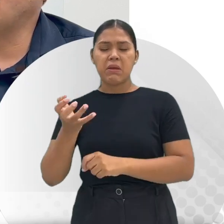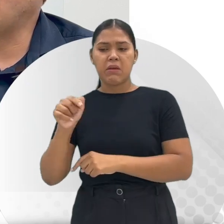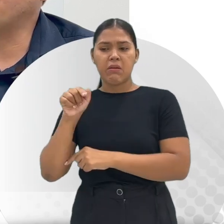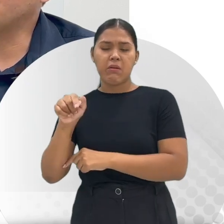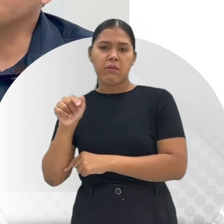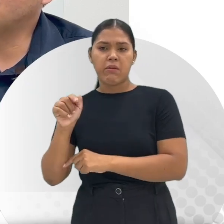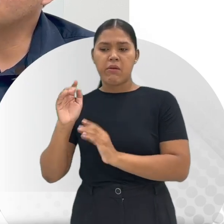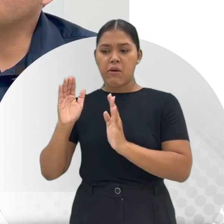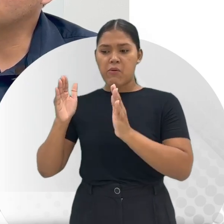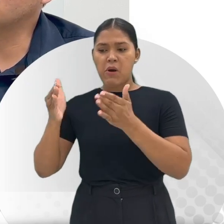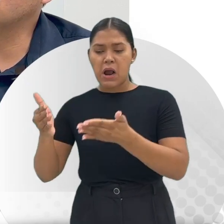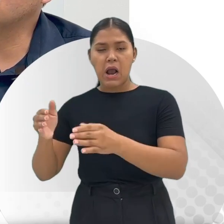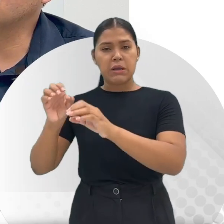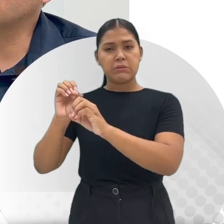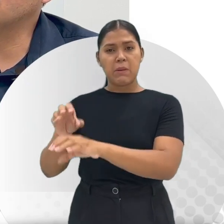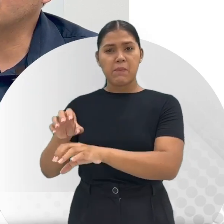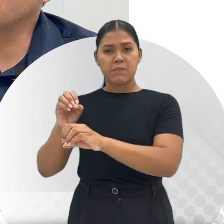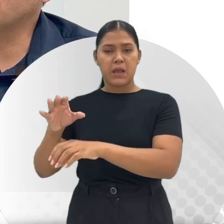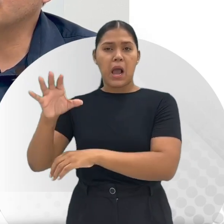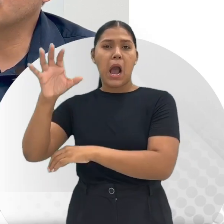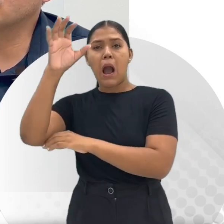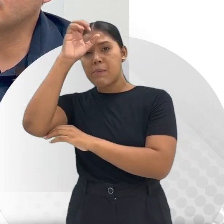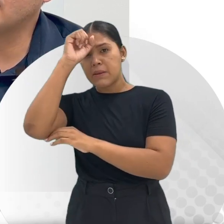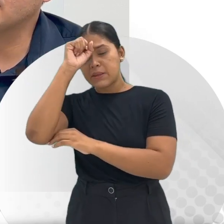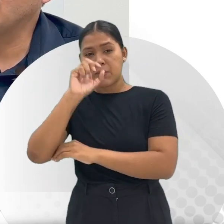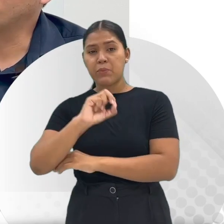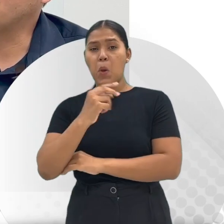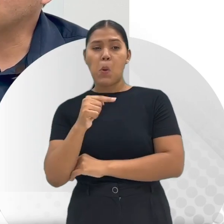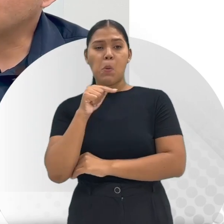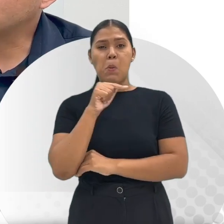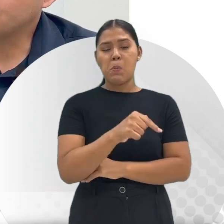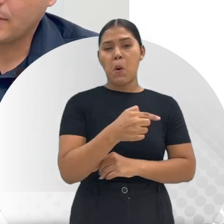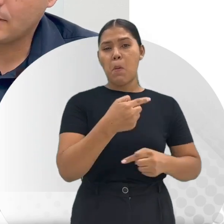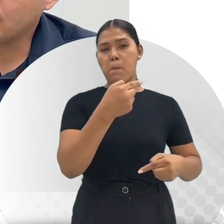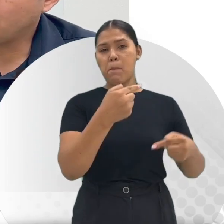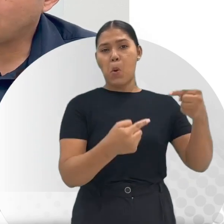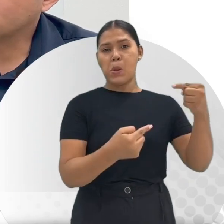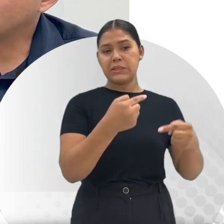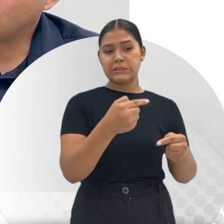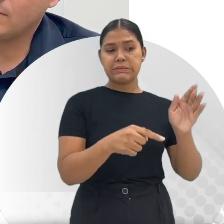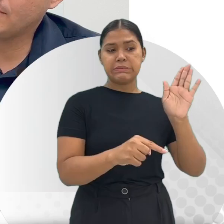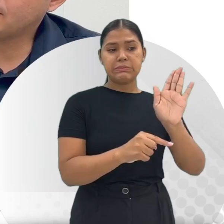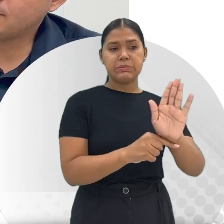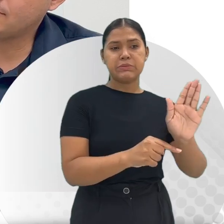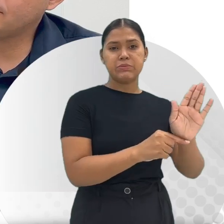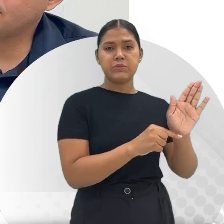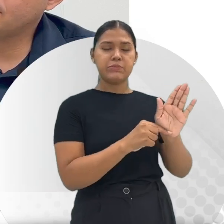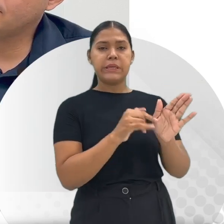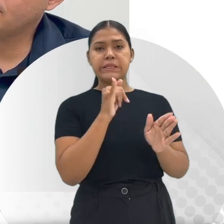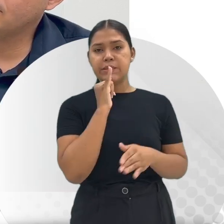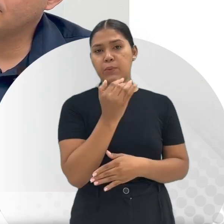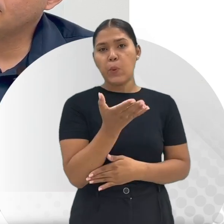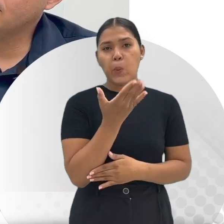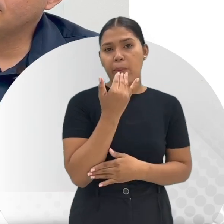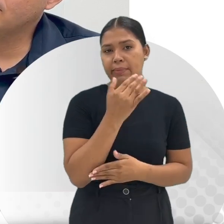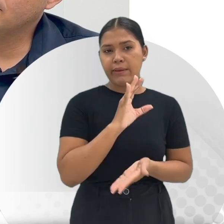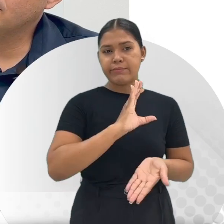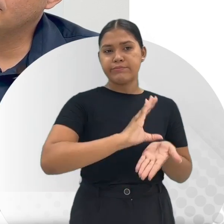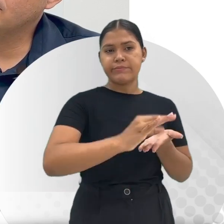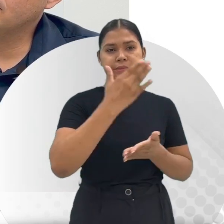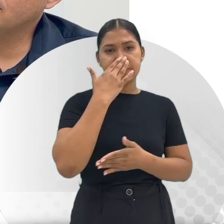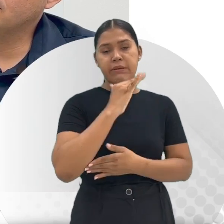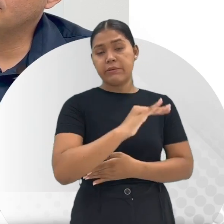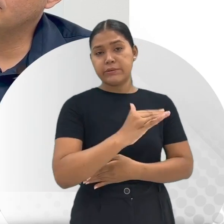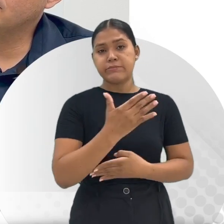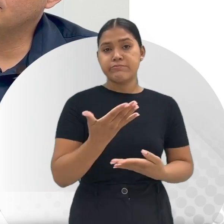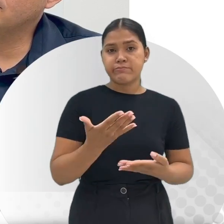incentivar a aprendizagem ou só nós vamos ter políticas sociais para aquilo que é básico, como alimentação. Uhum. E